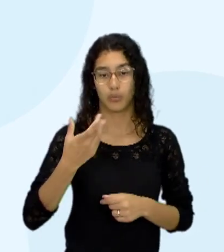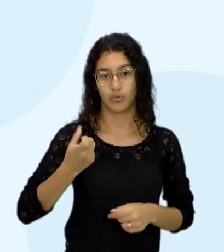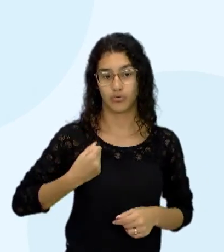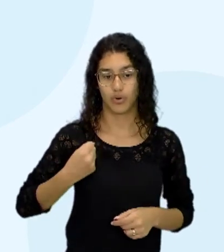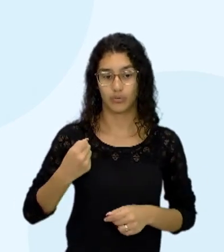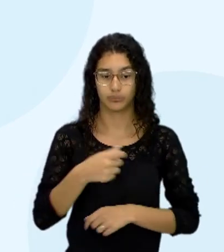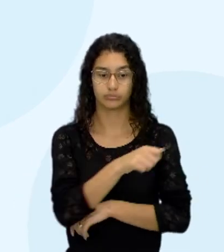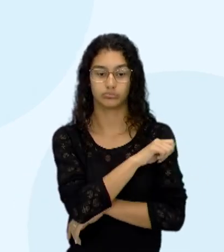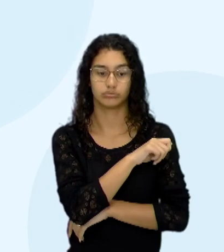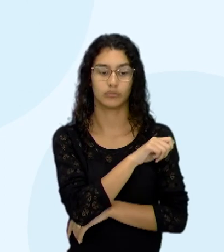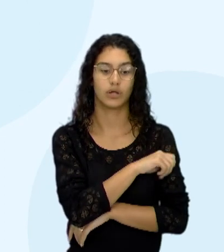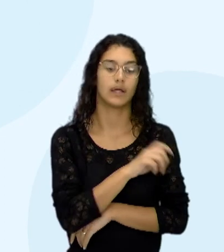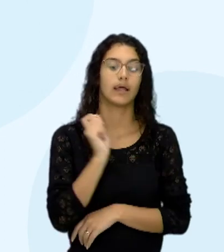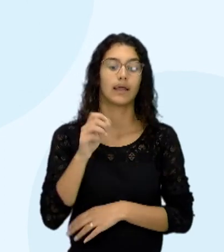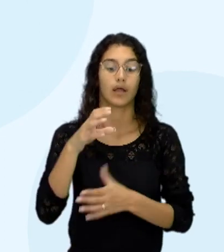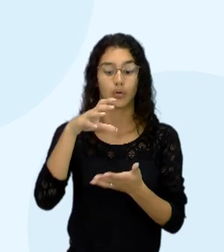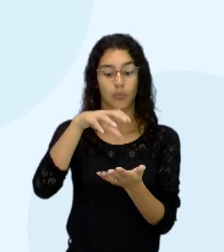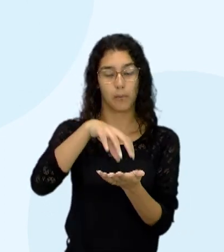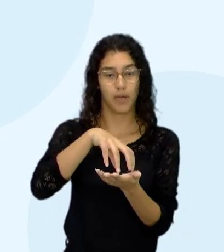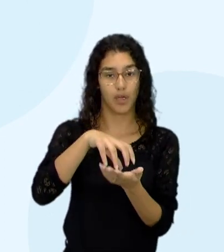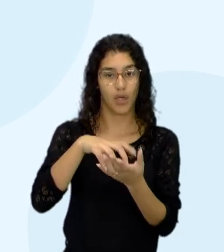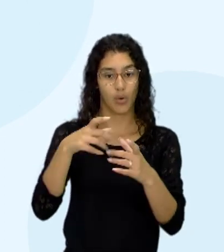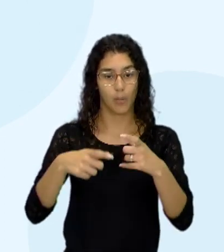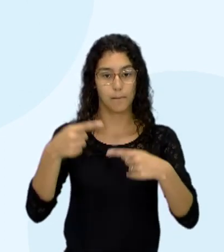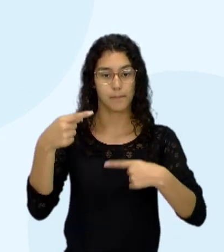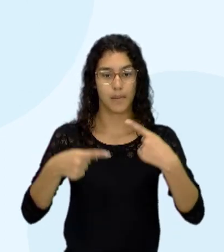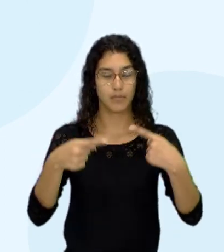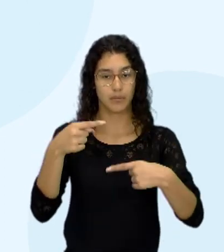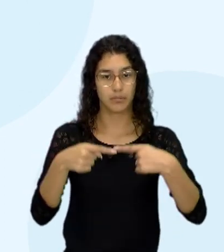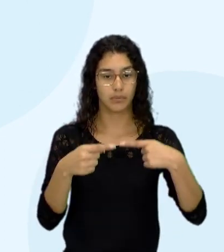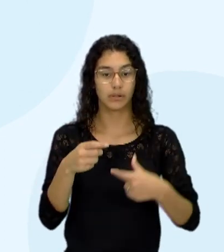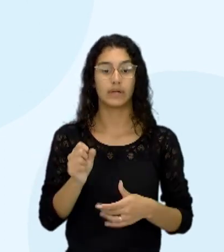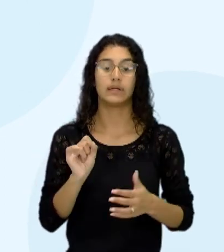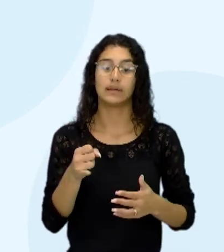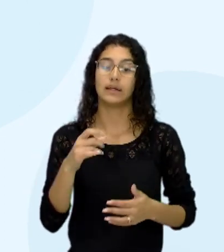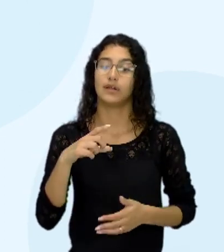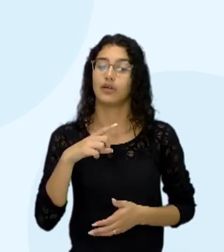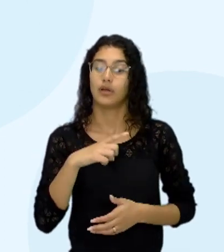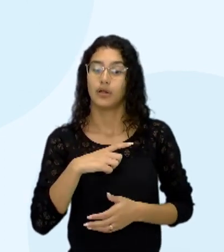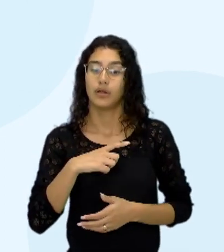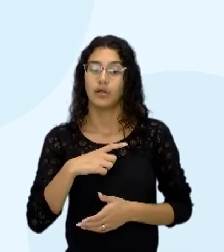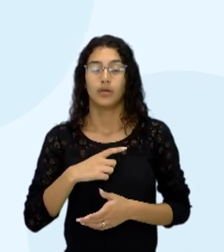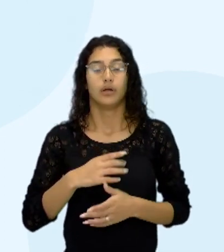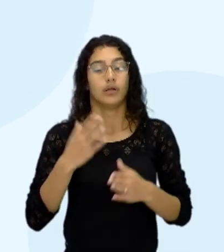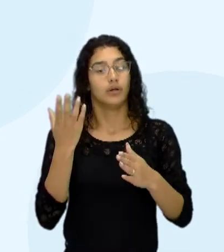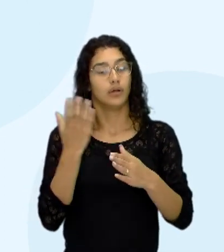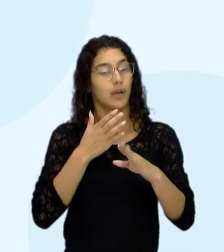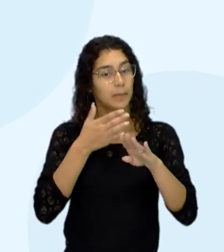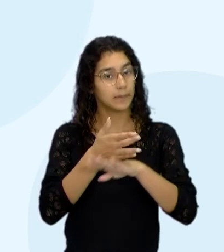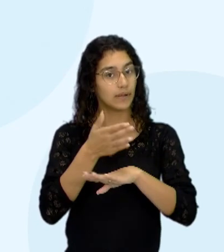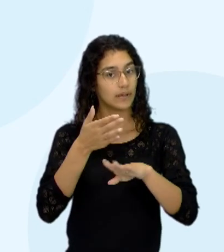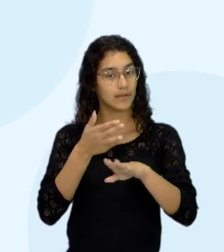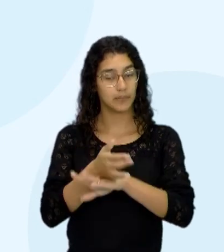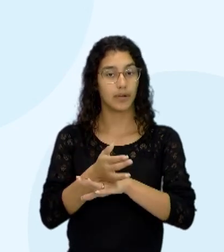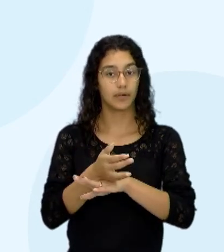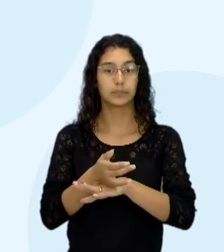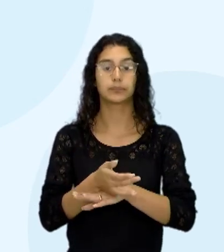estudantes. Quem está no centro debate sobre o tema. Caso alguém do círculo externo queira participar